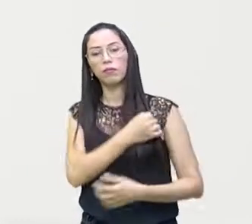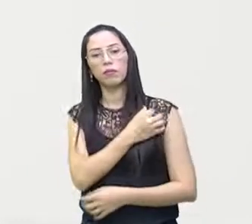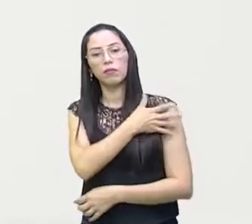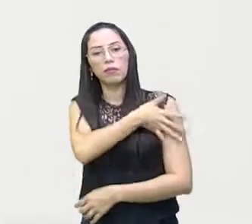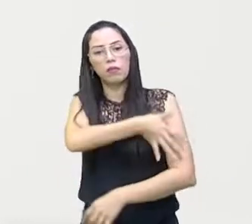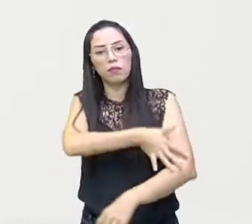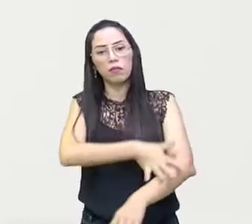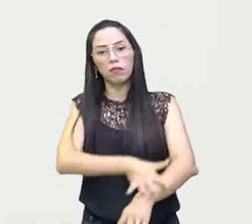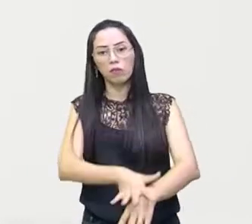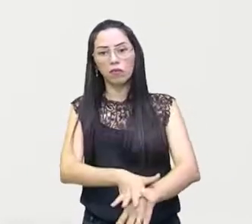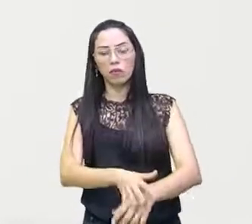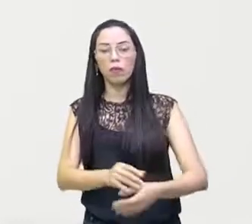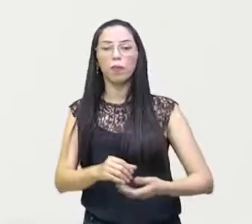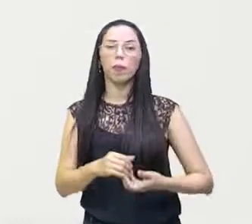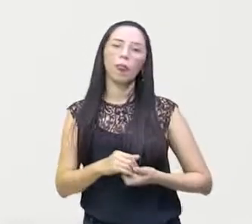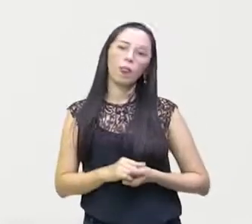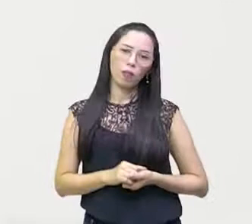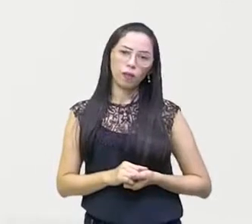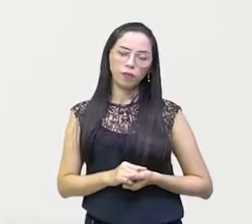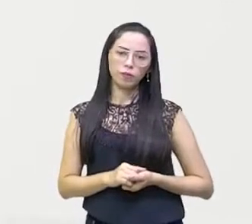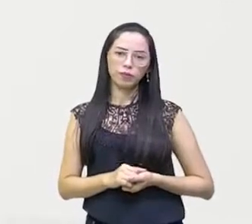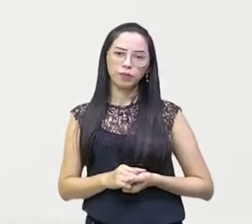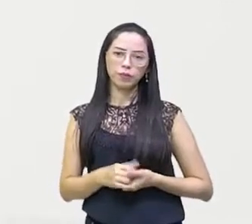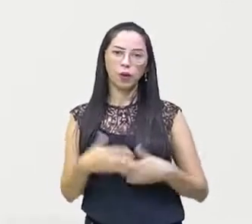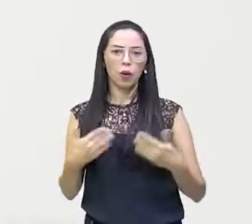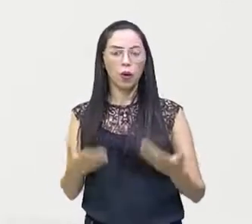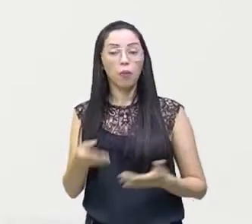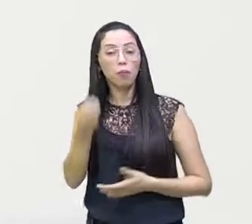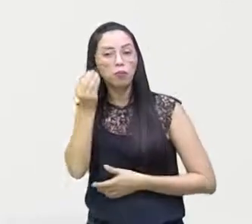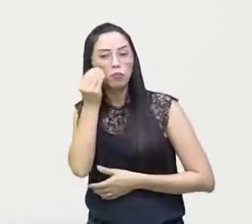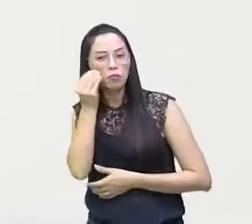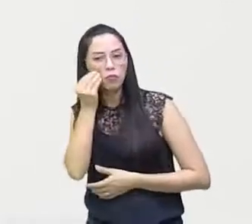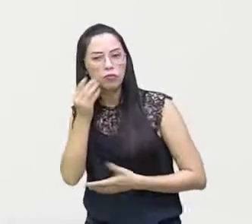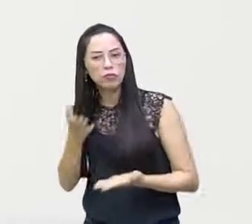pulsação. Como nós vimos, a parte esquerda também, ó,